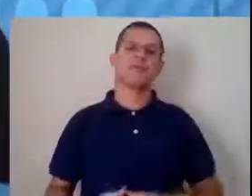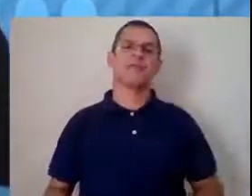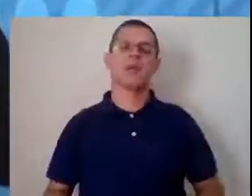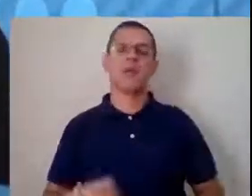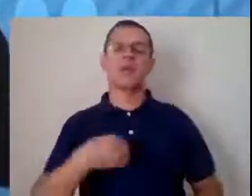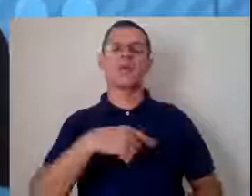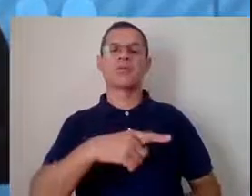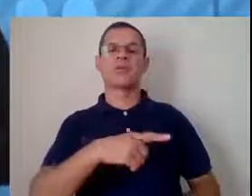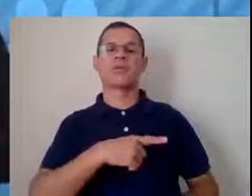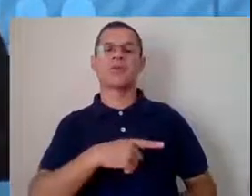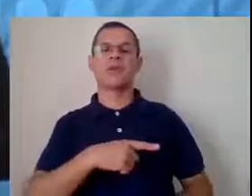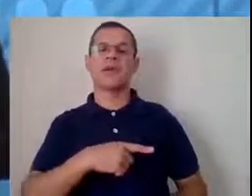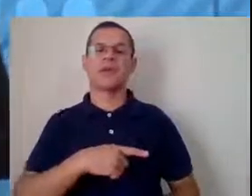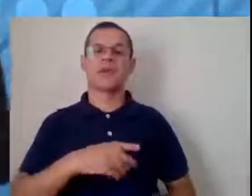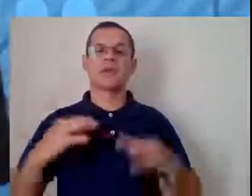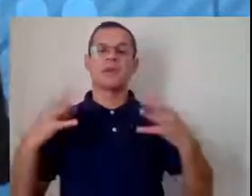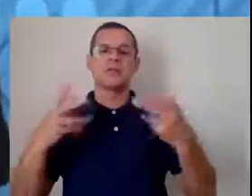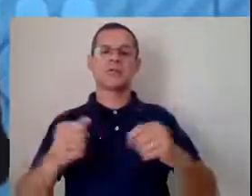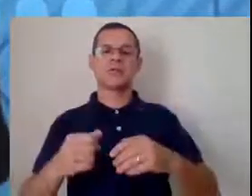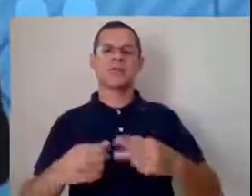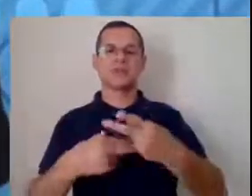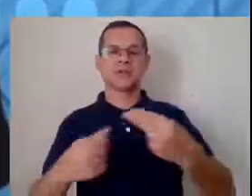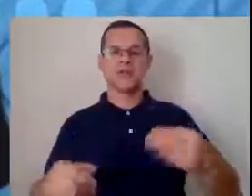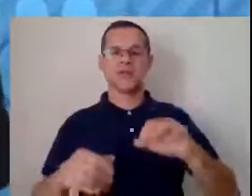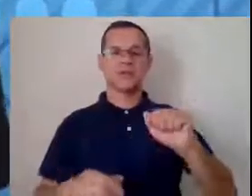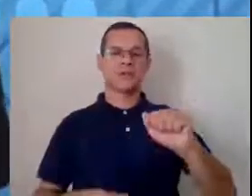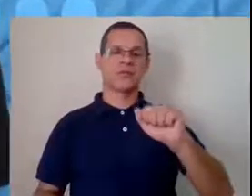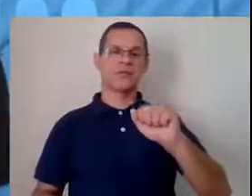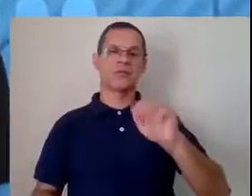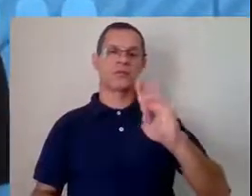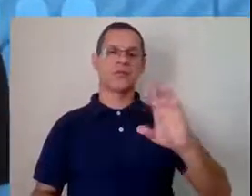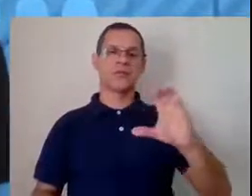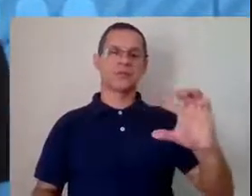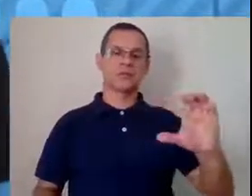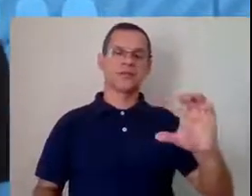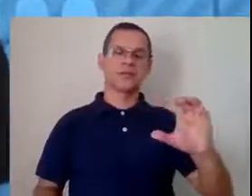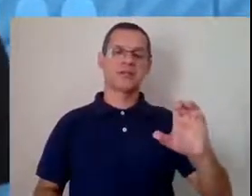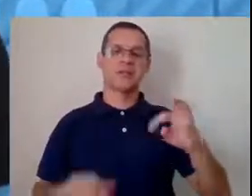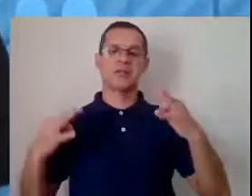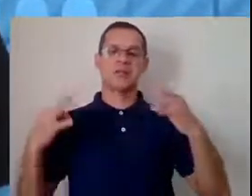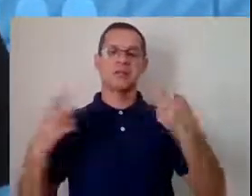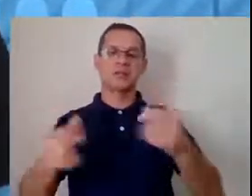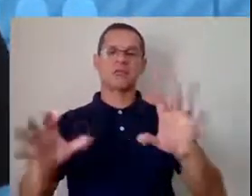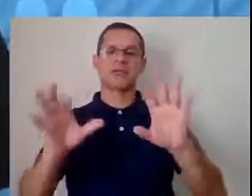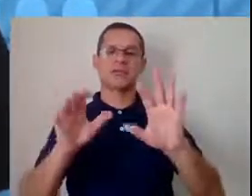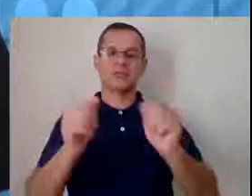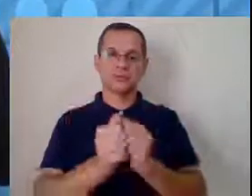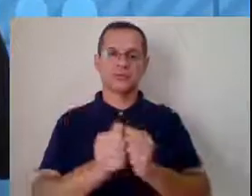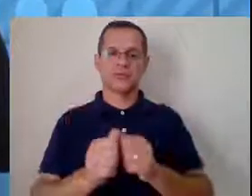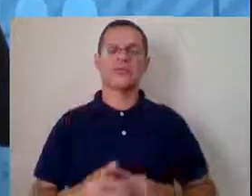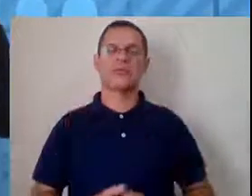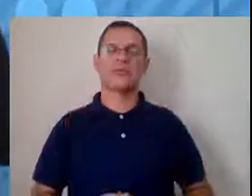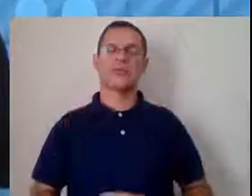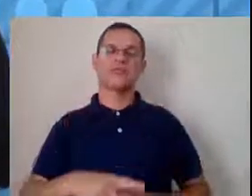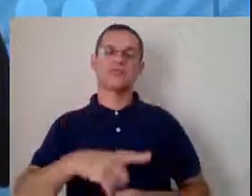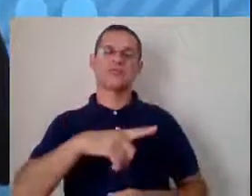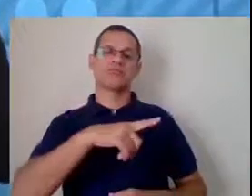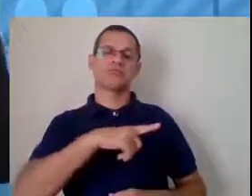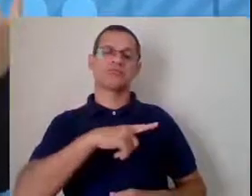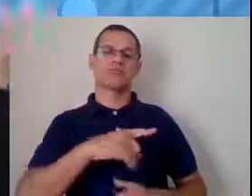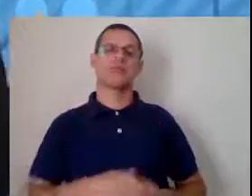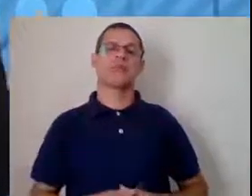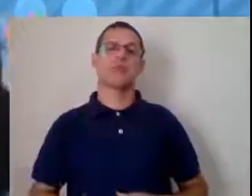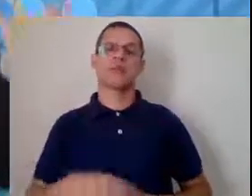eu teria que colocar todos os elementos de A, todos os elementos de B e todos os elementos de C. Tá? Se